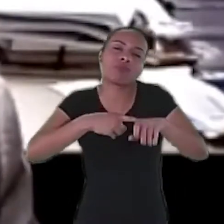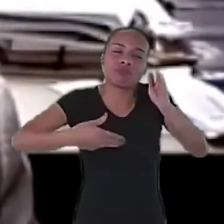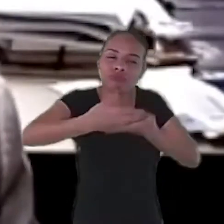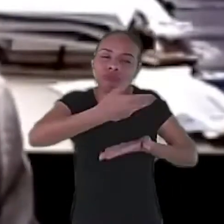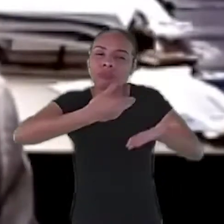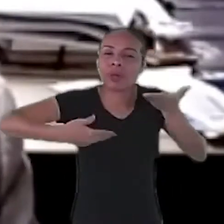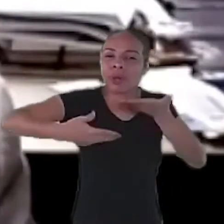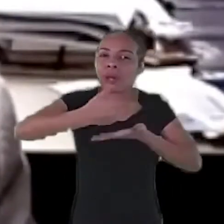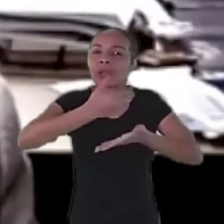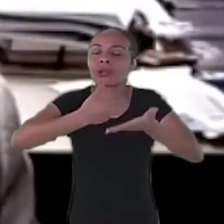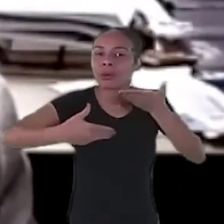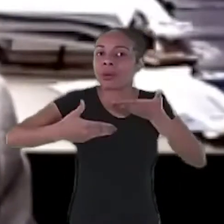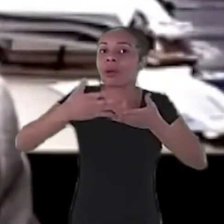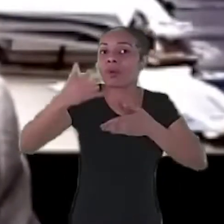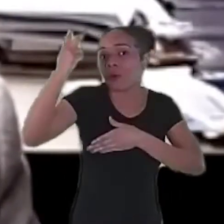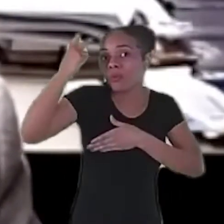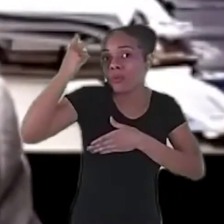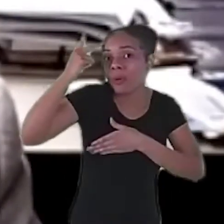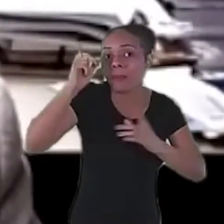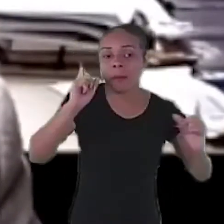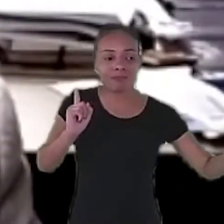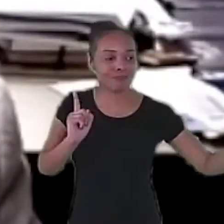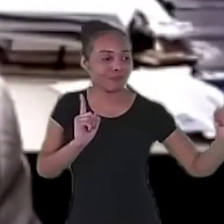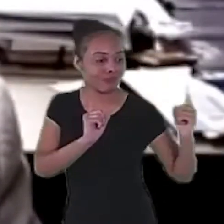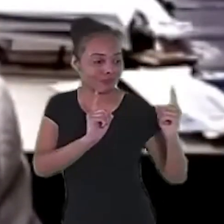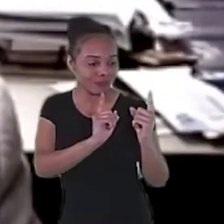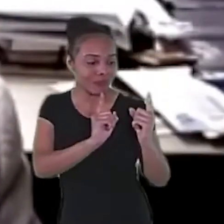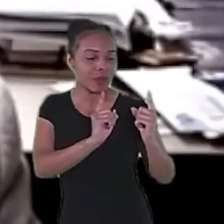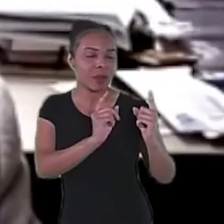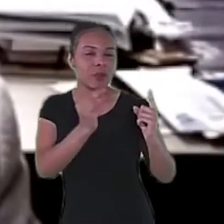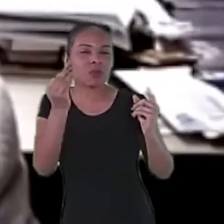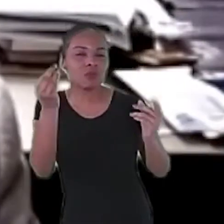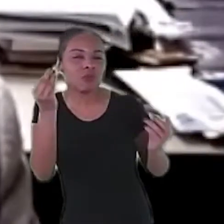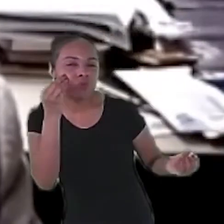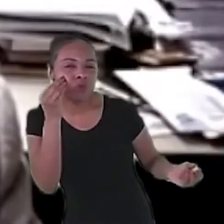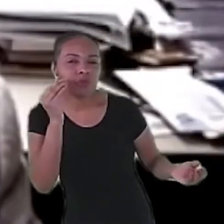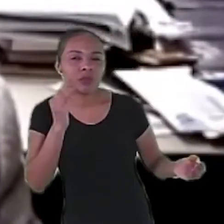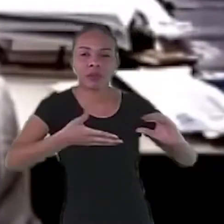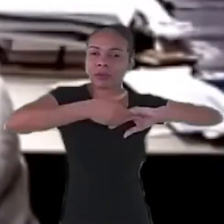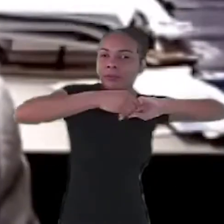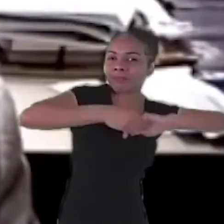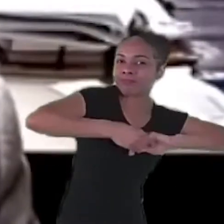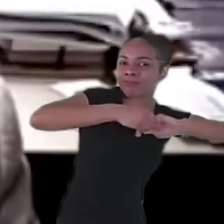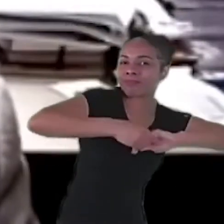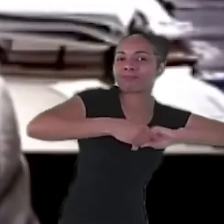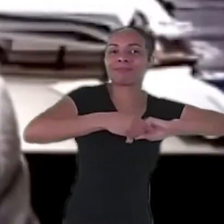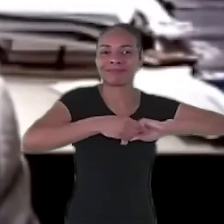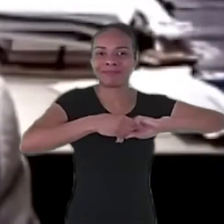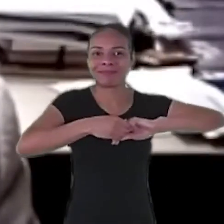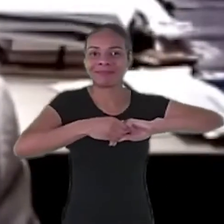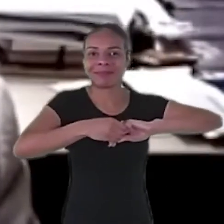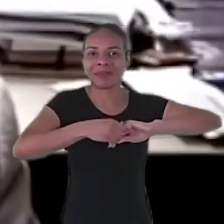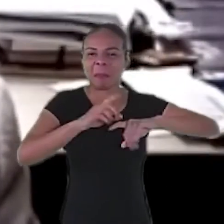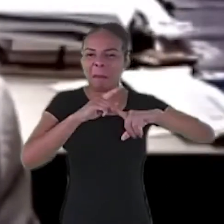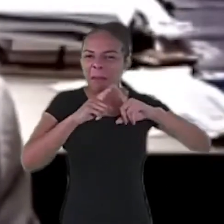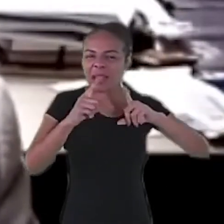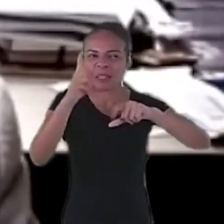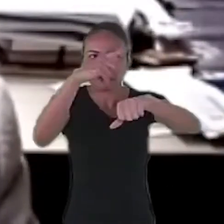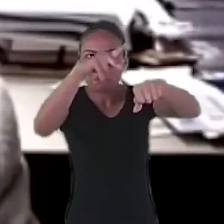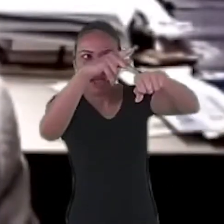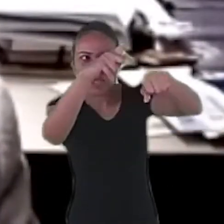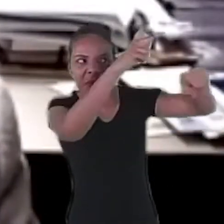Essas coisas jamais acontecem na Coreia e no Japão, por exemplo. Não há toque físico. Isso é contra a cultura